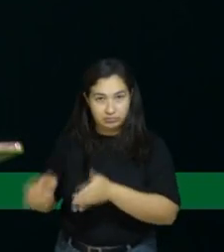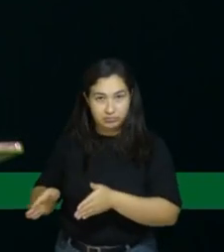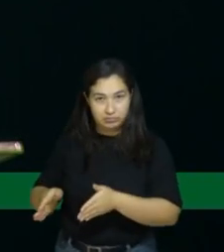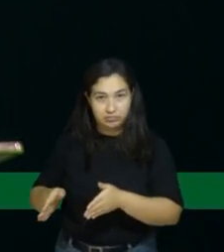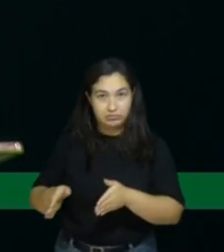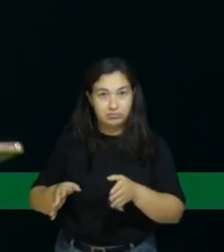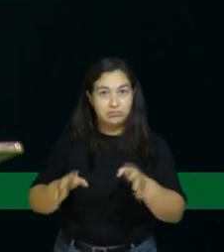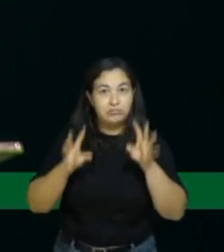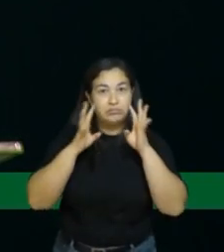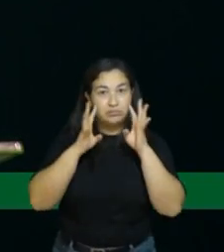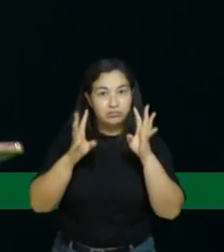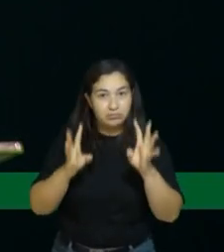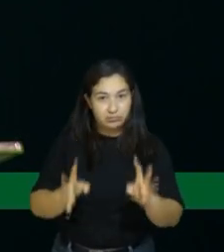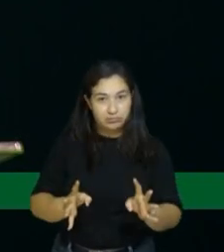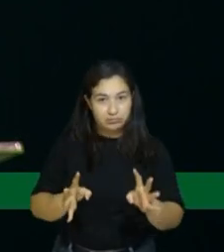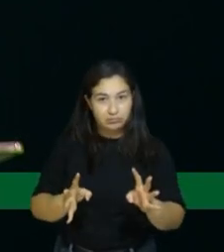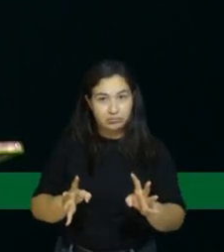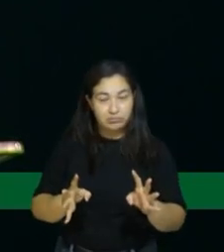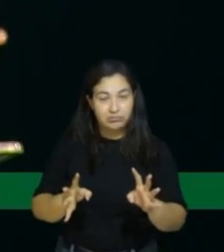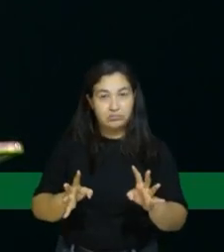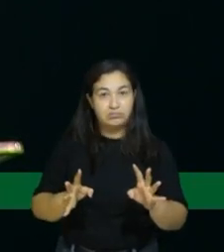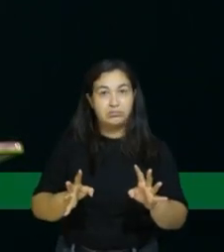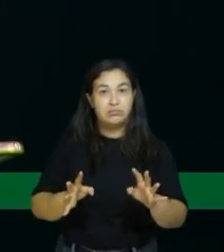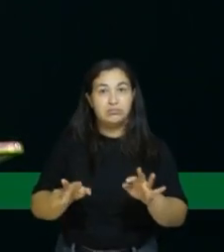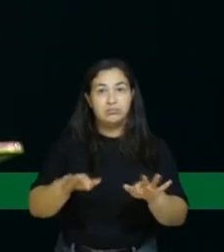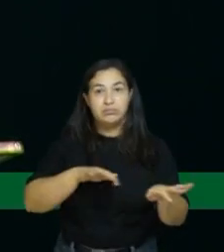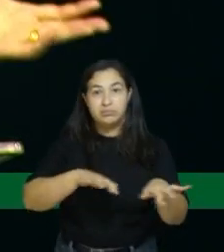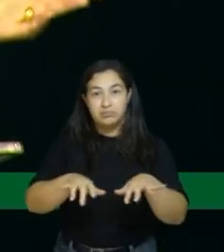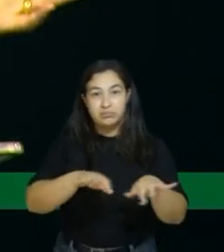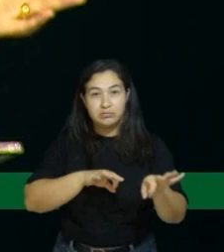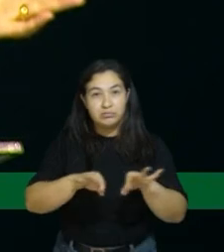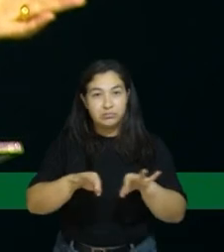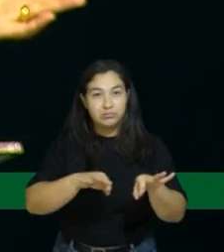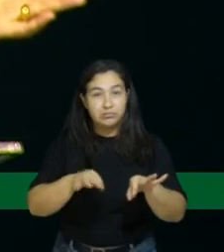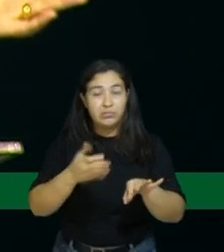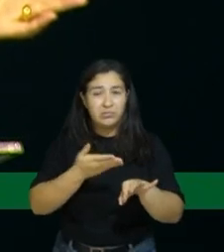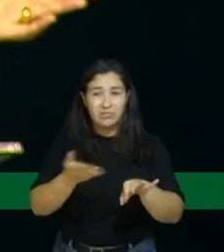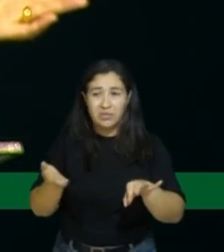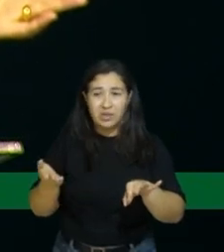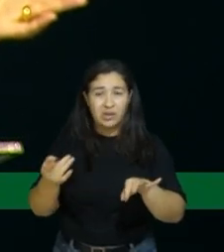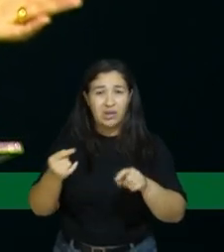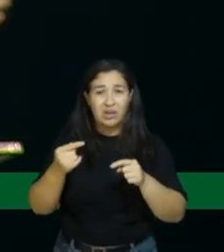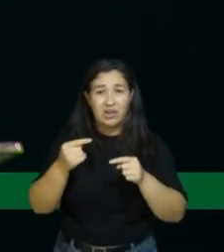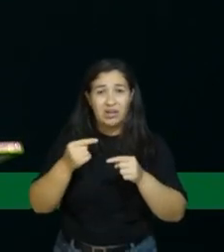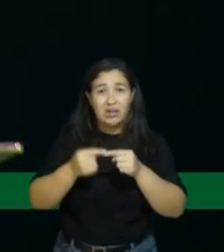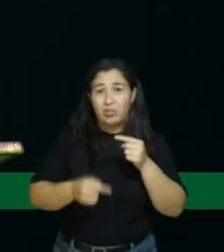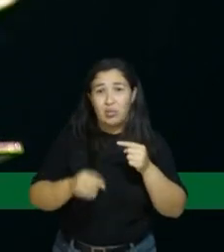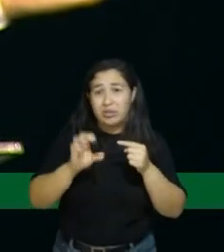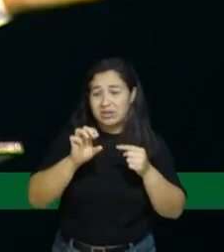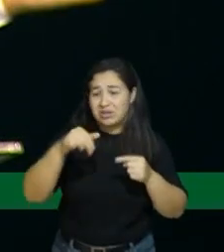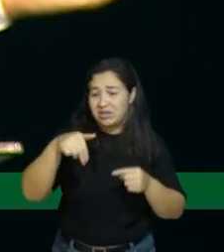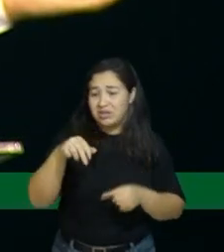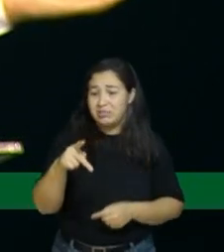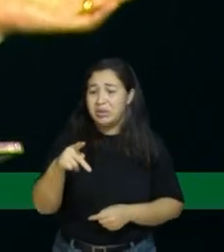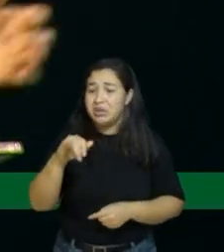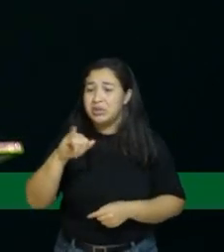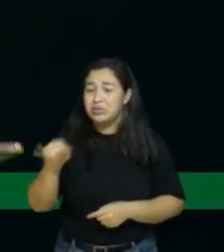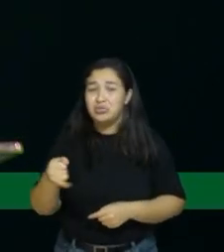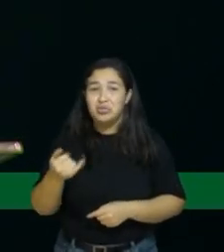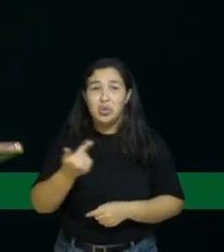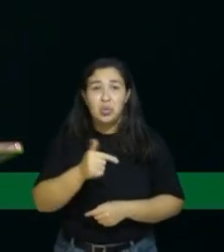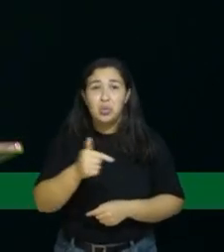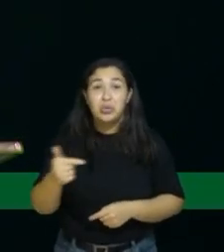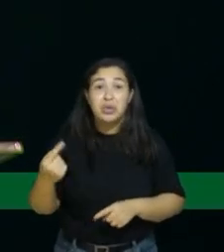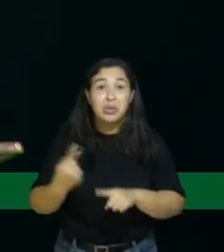regular esse tipo de atuação de movimentos que nem sequer CNPJ tem exatamente para se tornarem